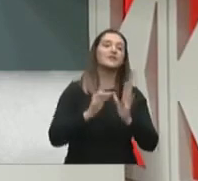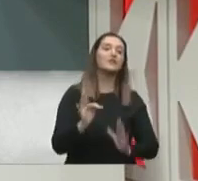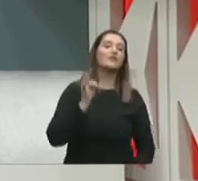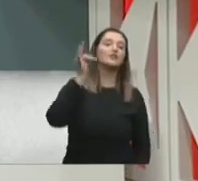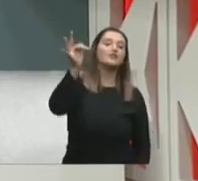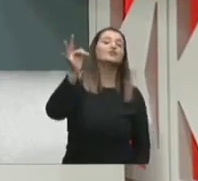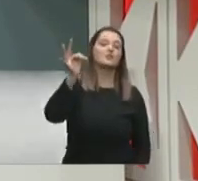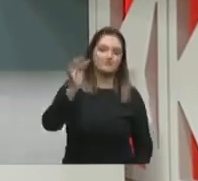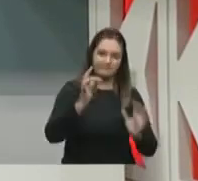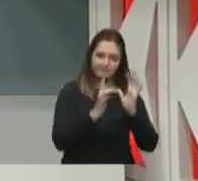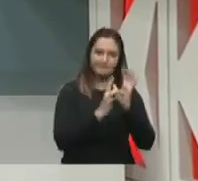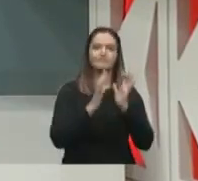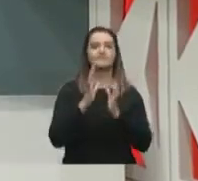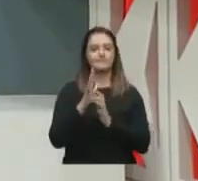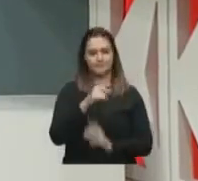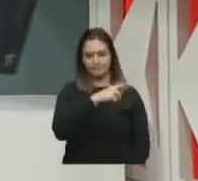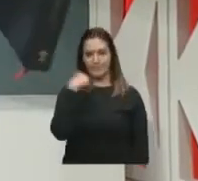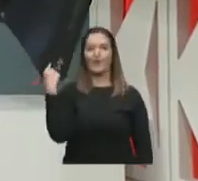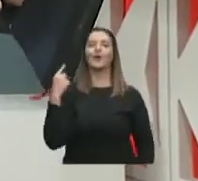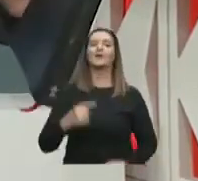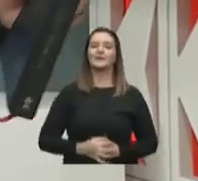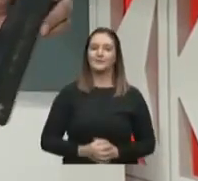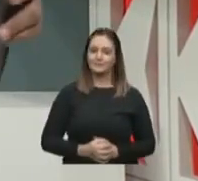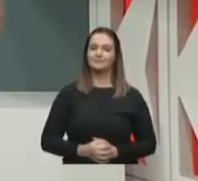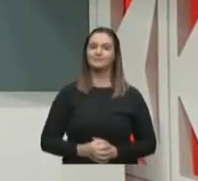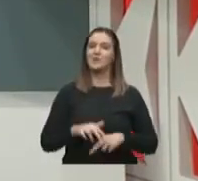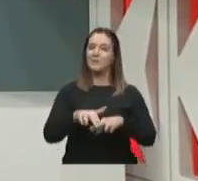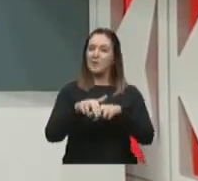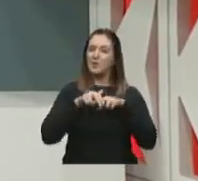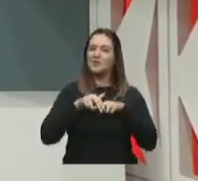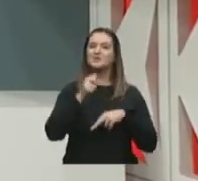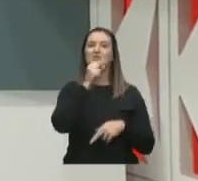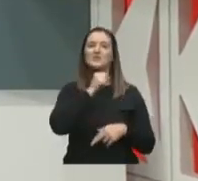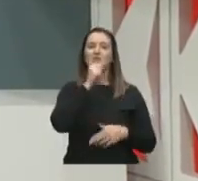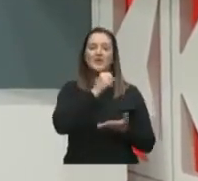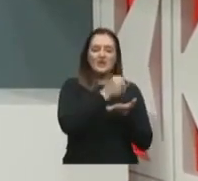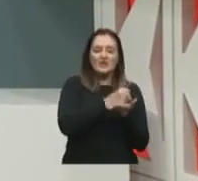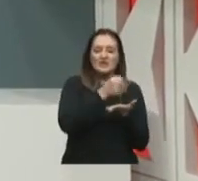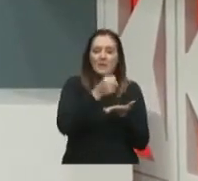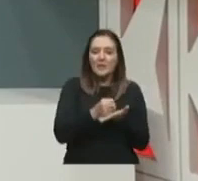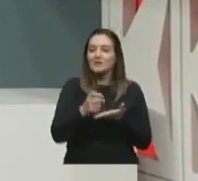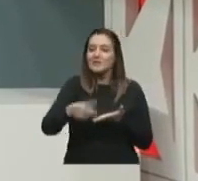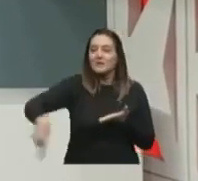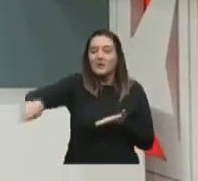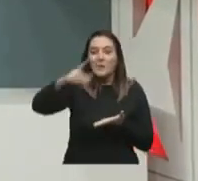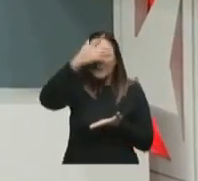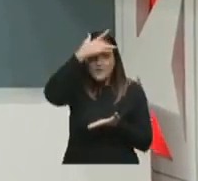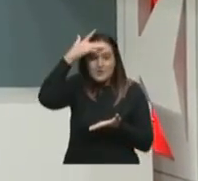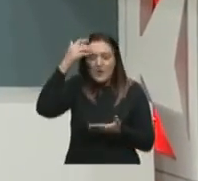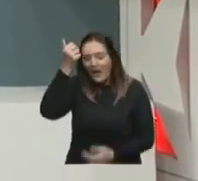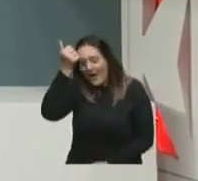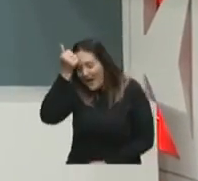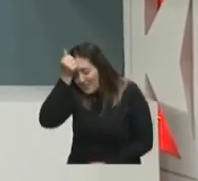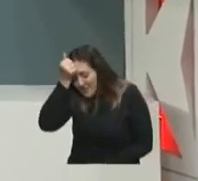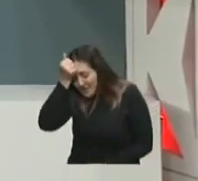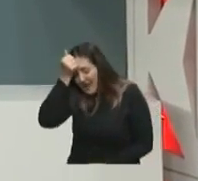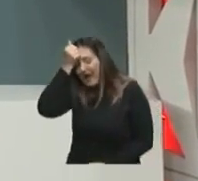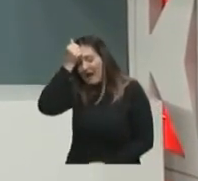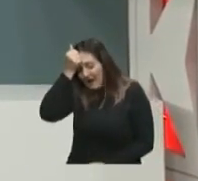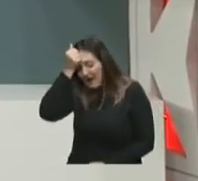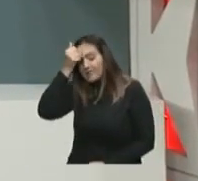breve. E por isso, durante todo o Velho Testamento, os homens arrependidos matavam cordeiros